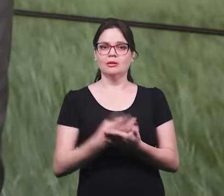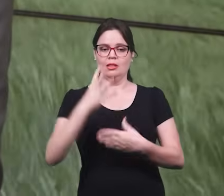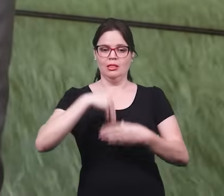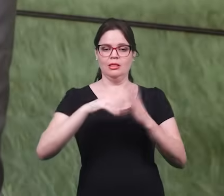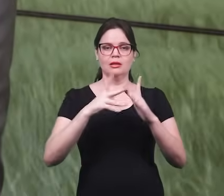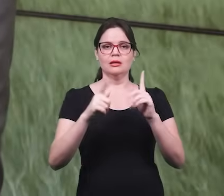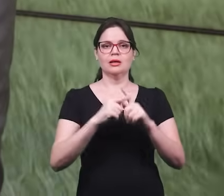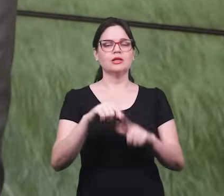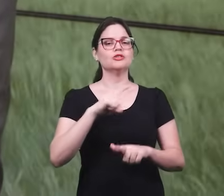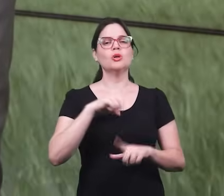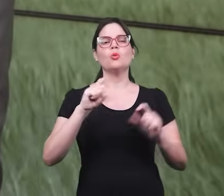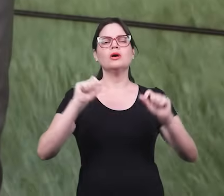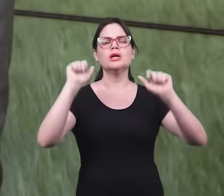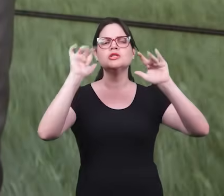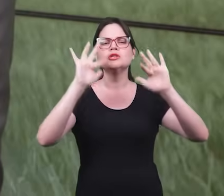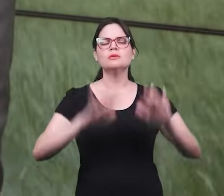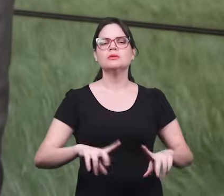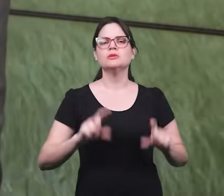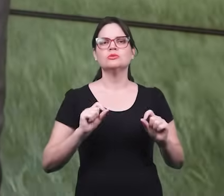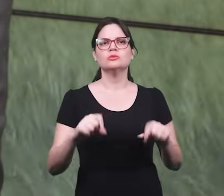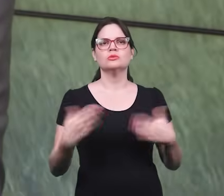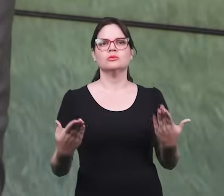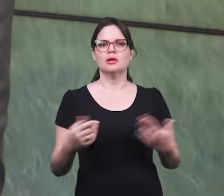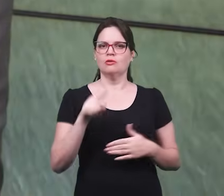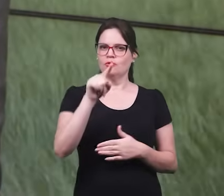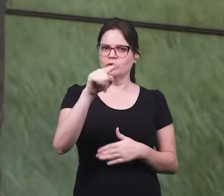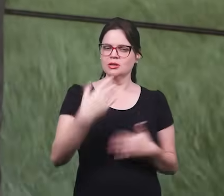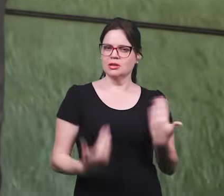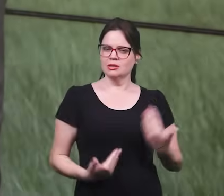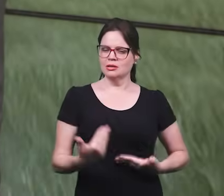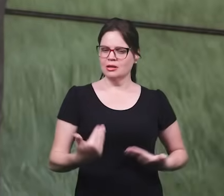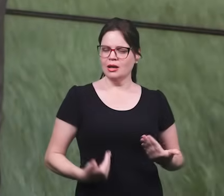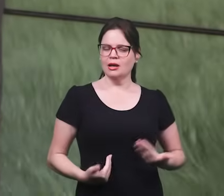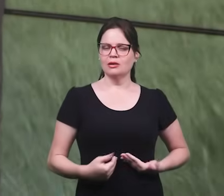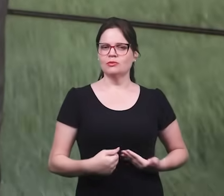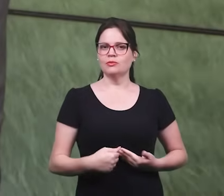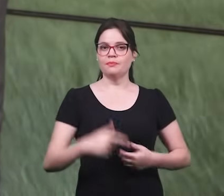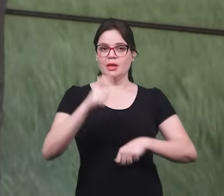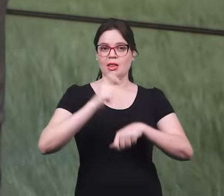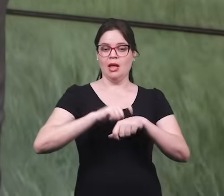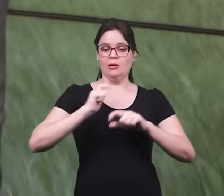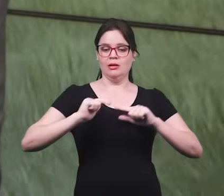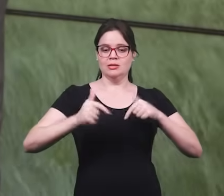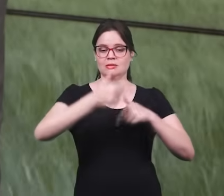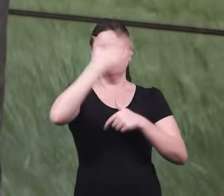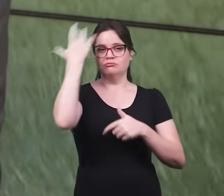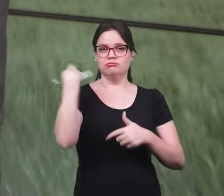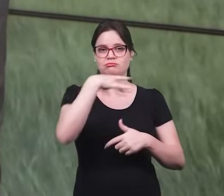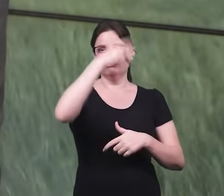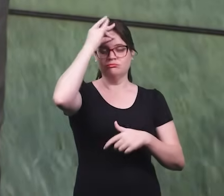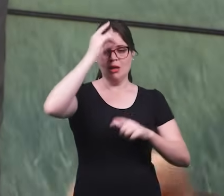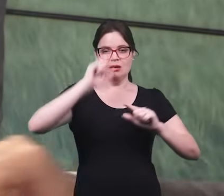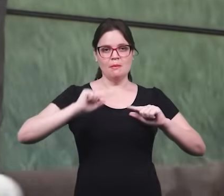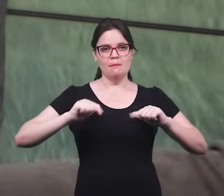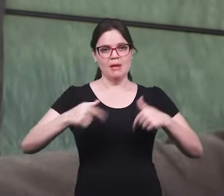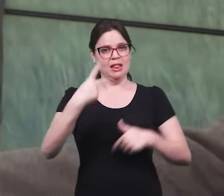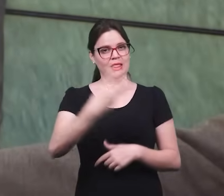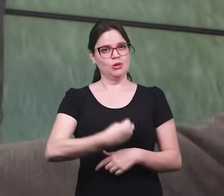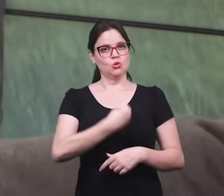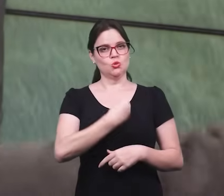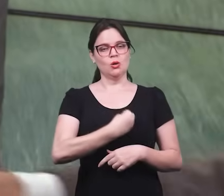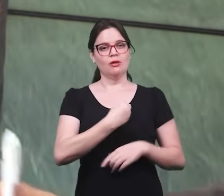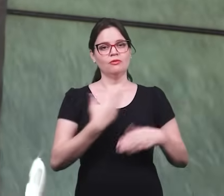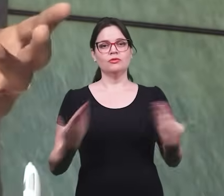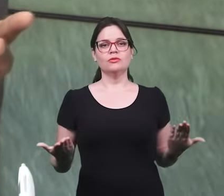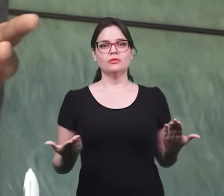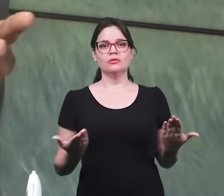benefício a igreja como o corpo de Cristo você meu irmão minha irmã quando o espírito santo ele predomina na sua vida o altar que é